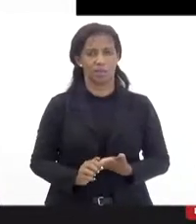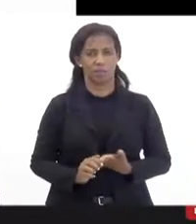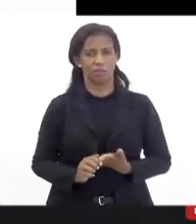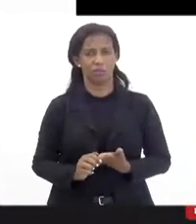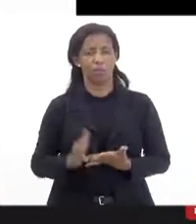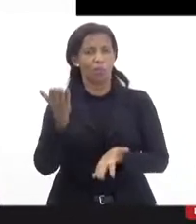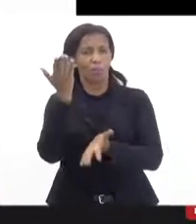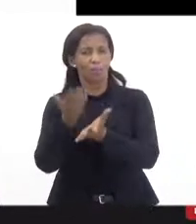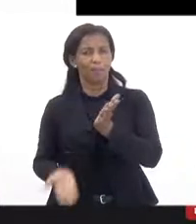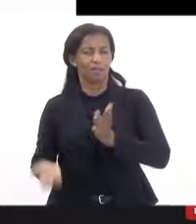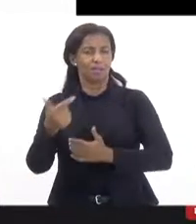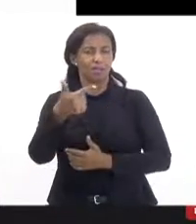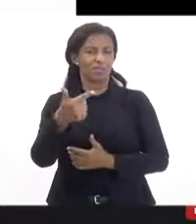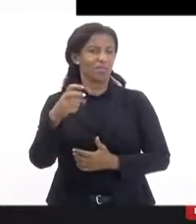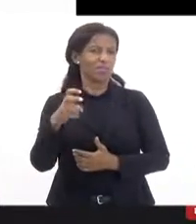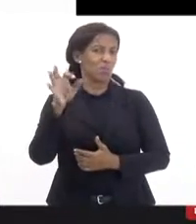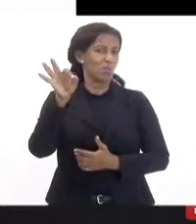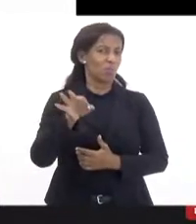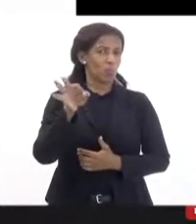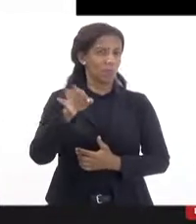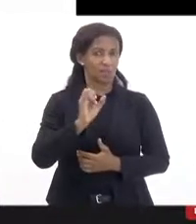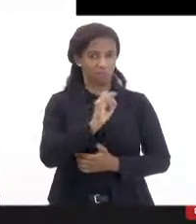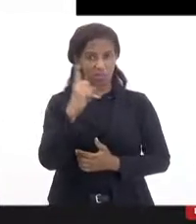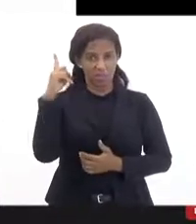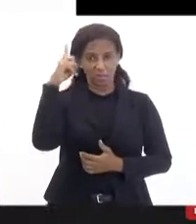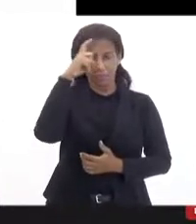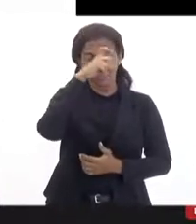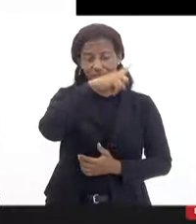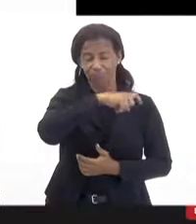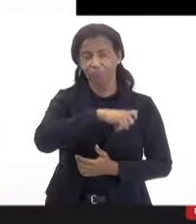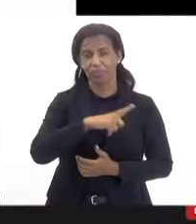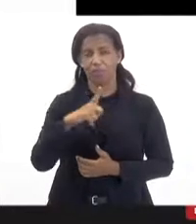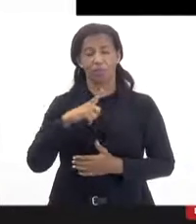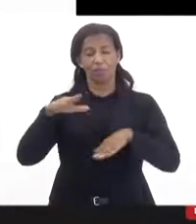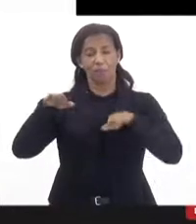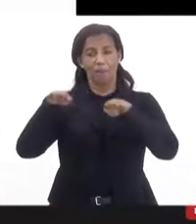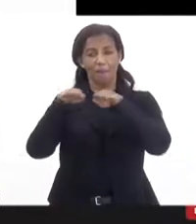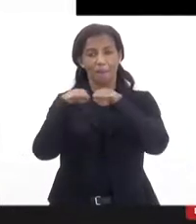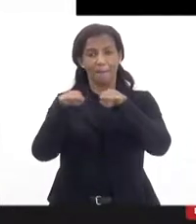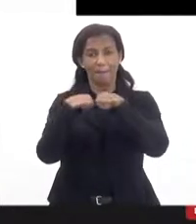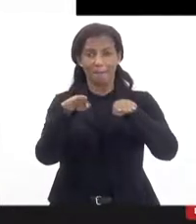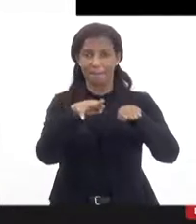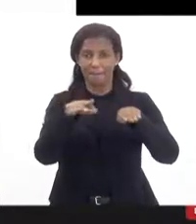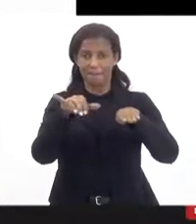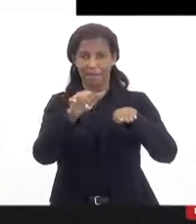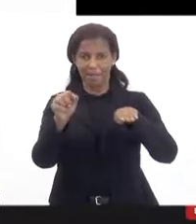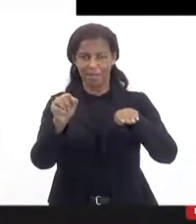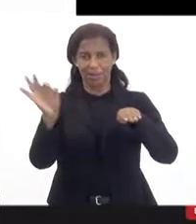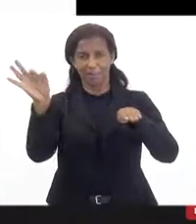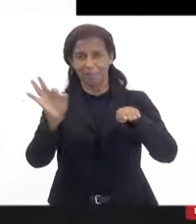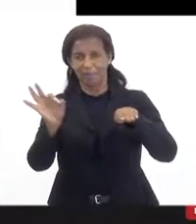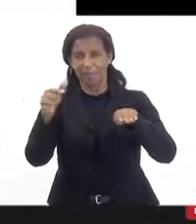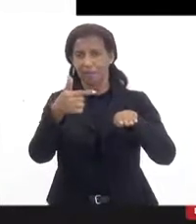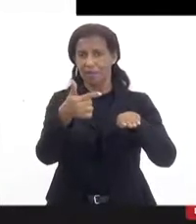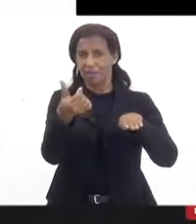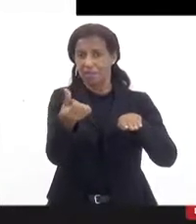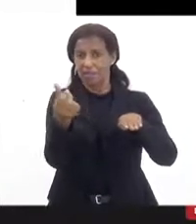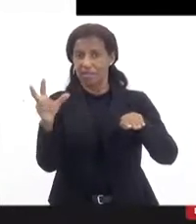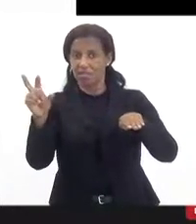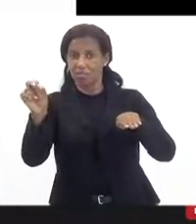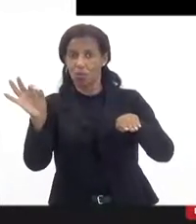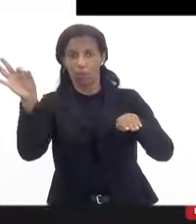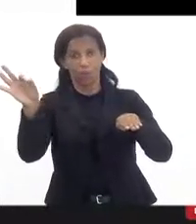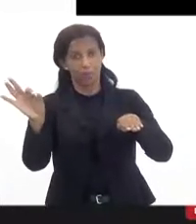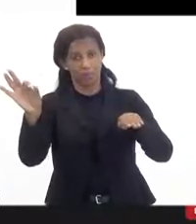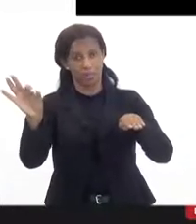de 25%. Né? Se a dificuldade de realização for média, a faixa de percentual fica entre